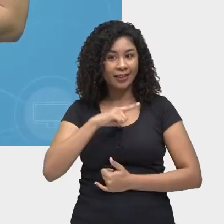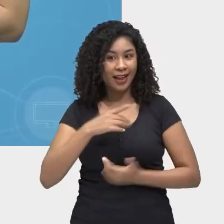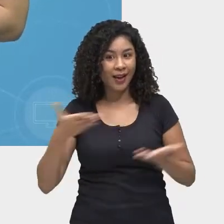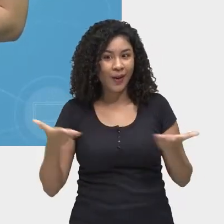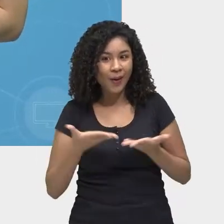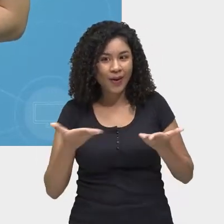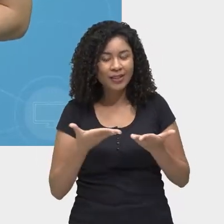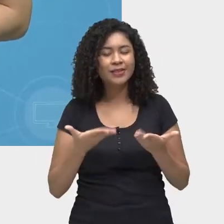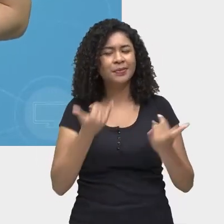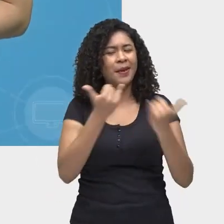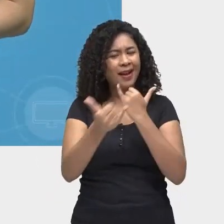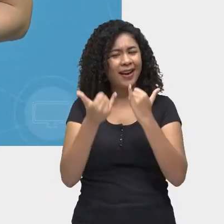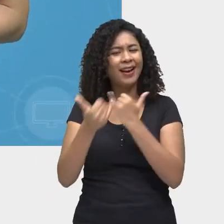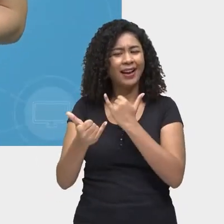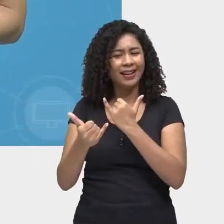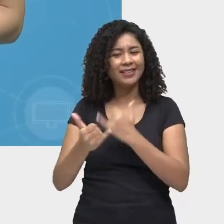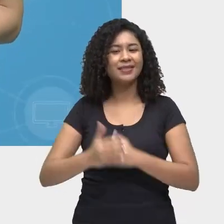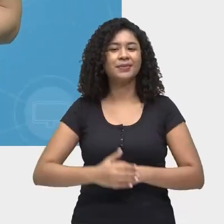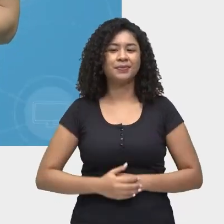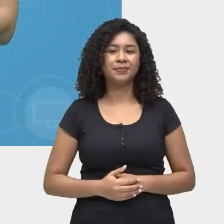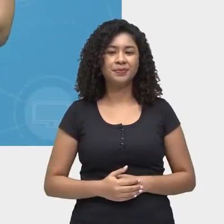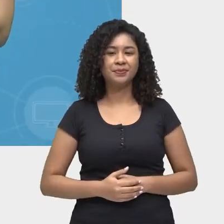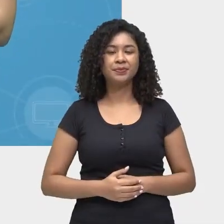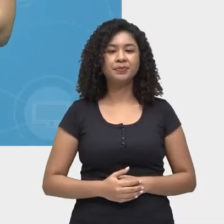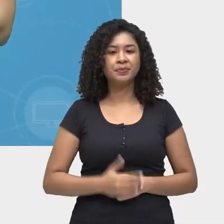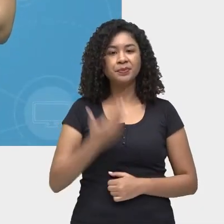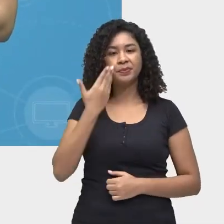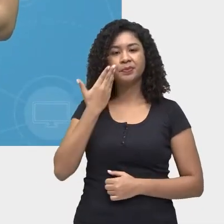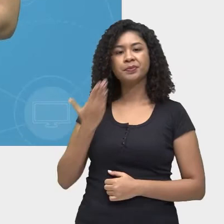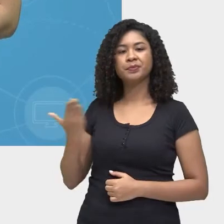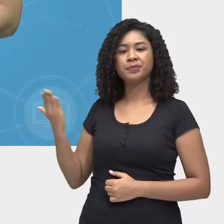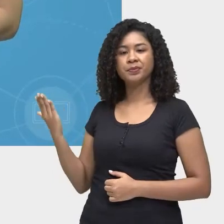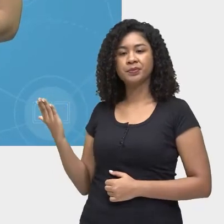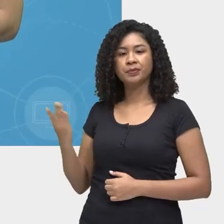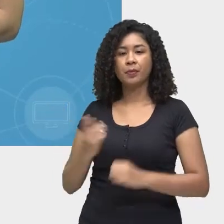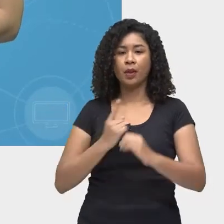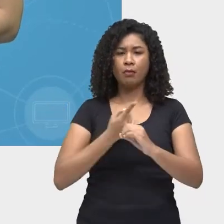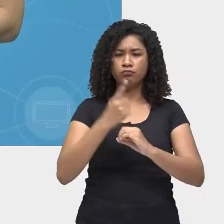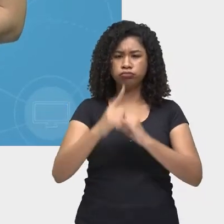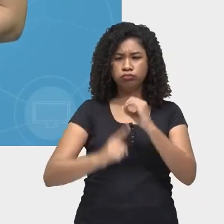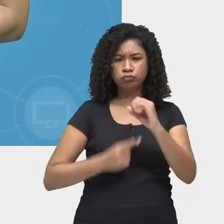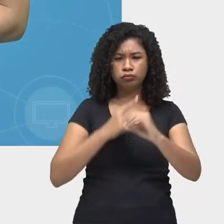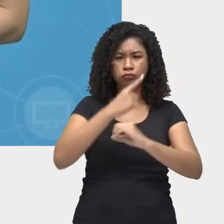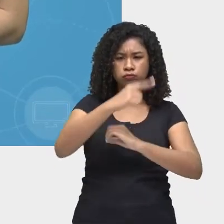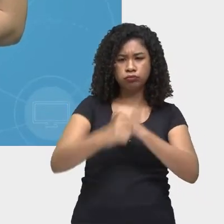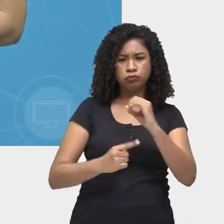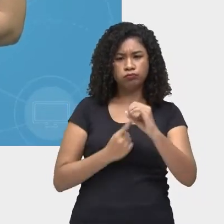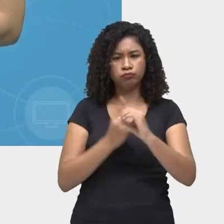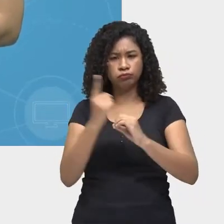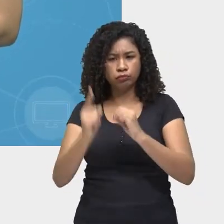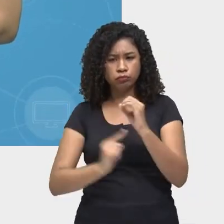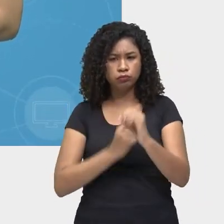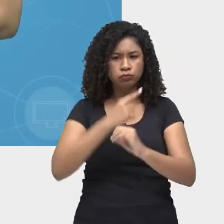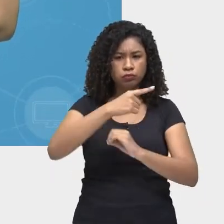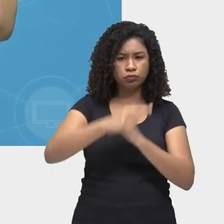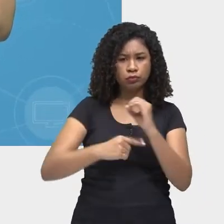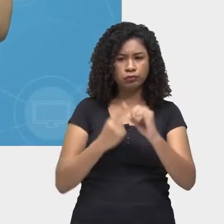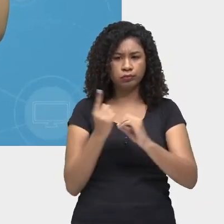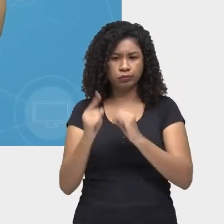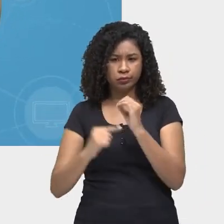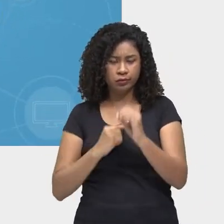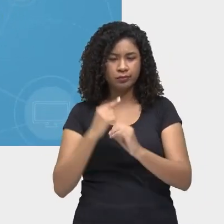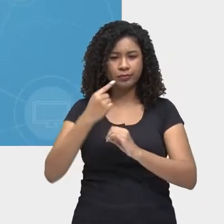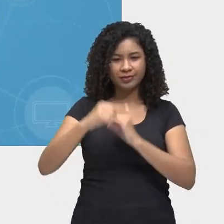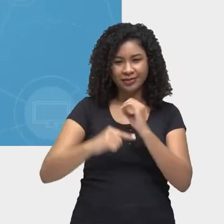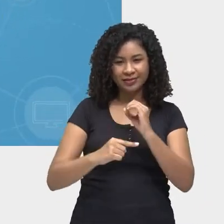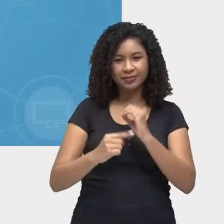vocês podem observar, nós temos a estrutura atômica, né? Aqui, vocês podem observar bem, onde eu